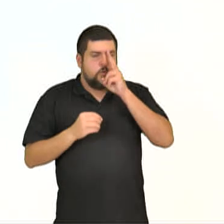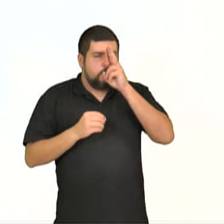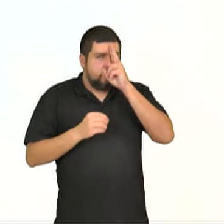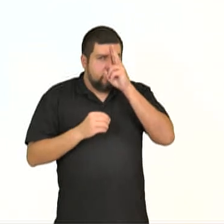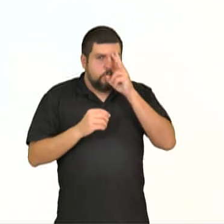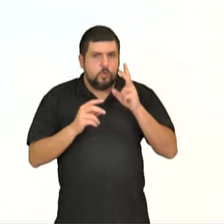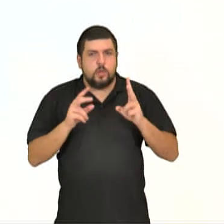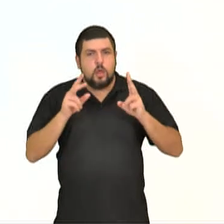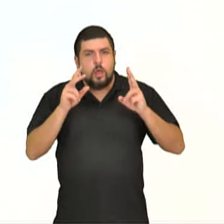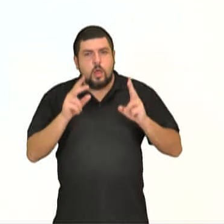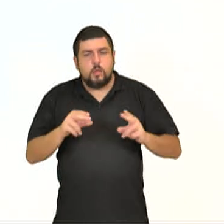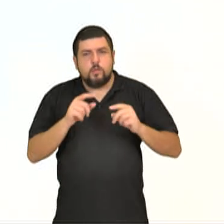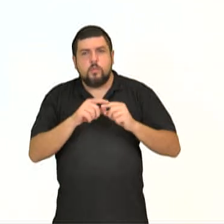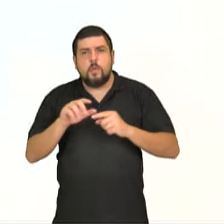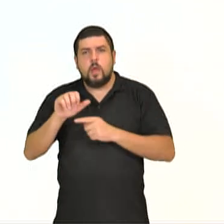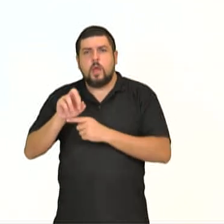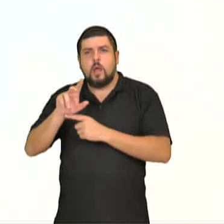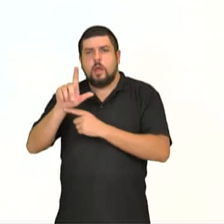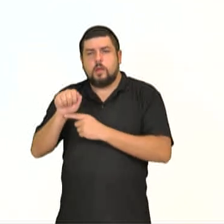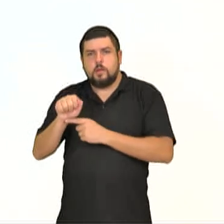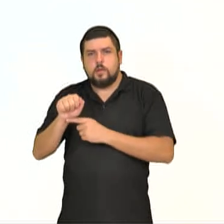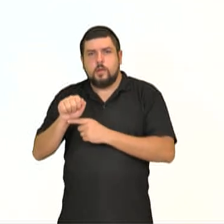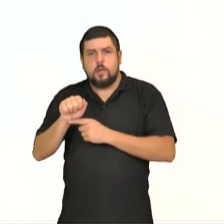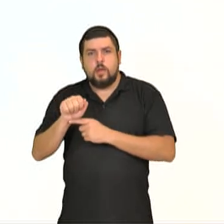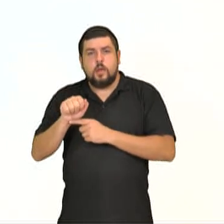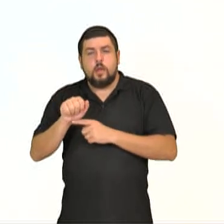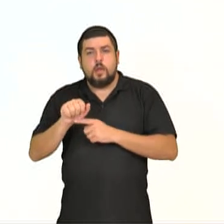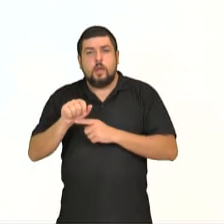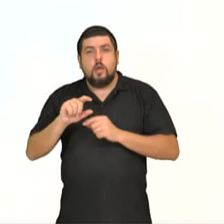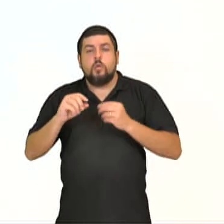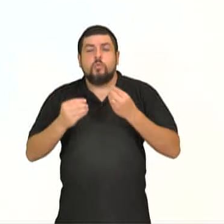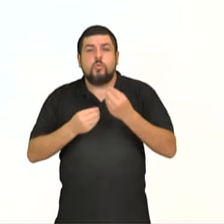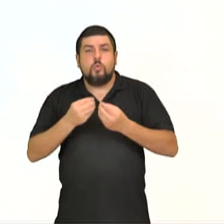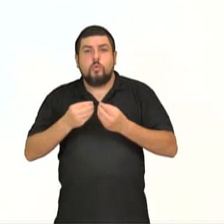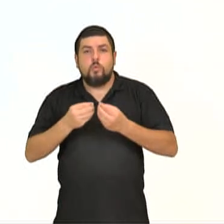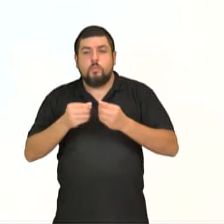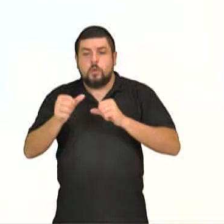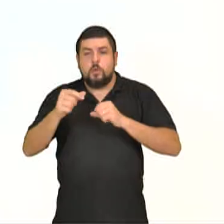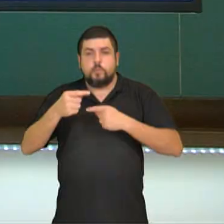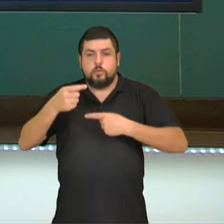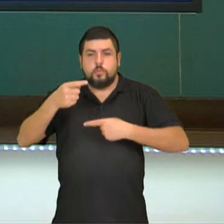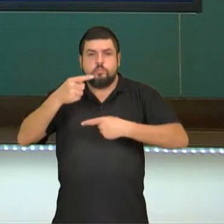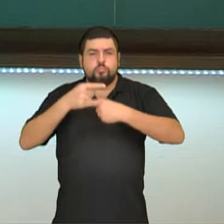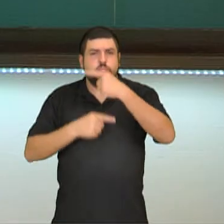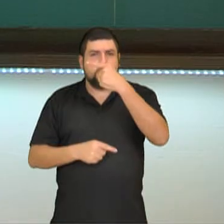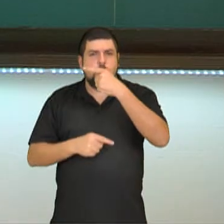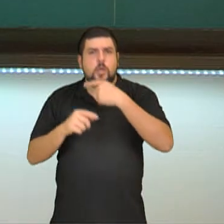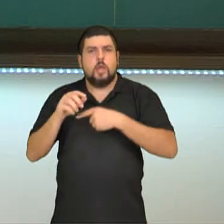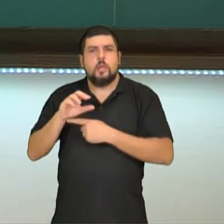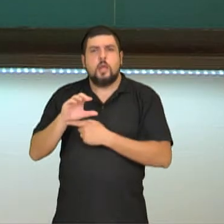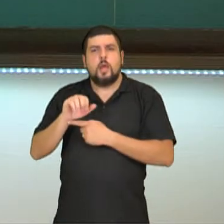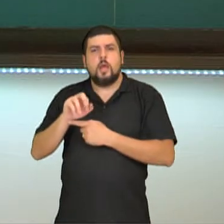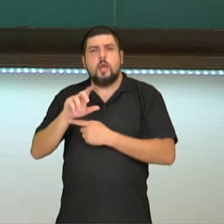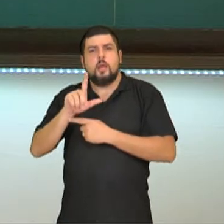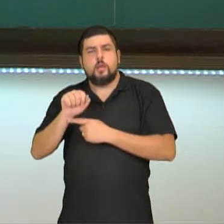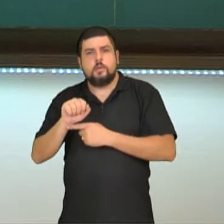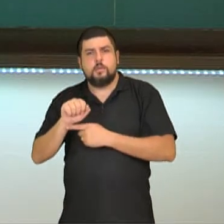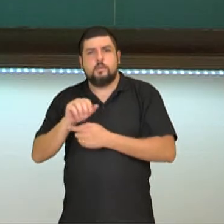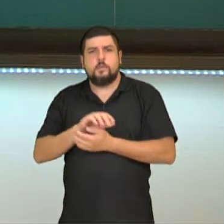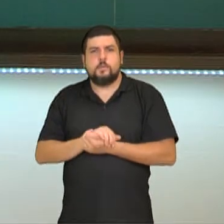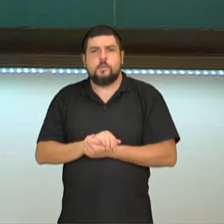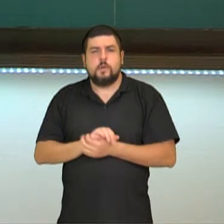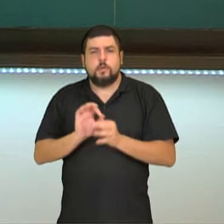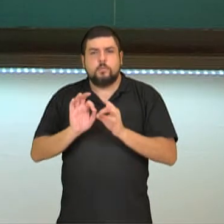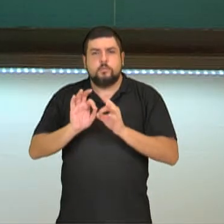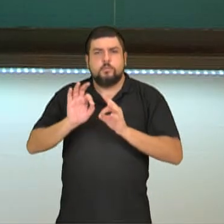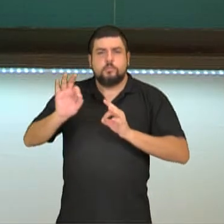e inversamente proporcional à distância ao quadrado. Lembrar que o K vale 9 vezes 10 a nona para o vácuo, mas serve também para o ar seco.